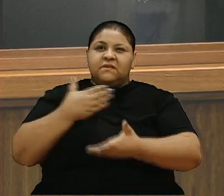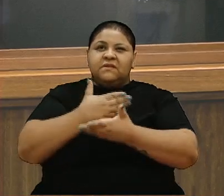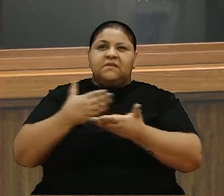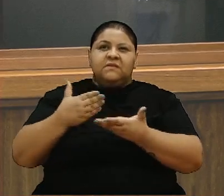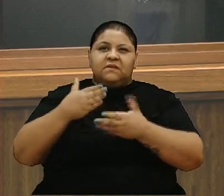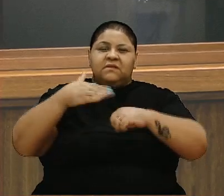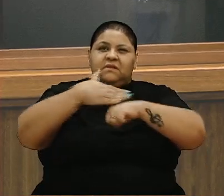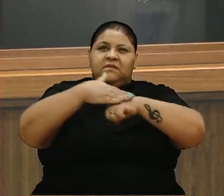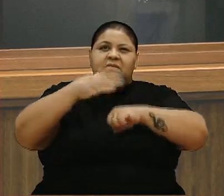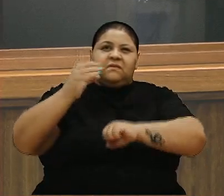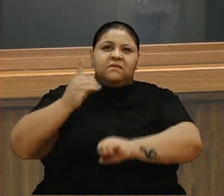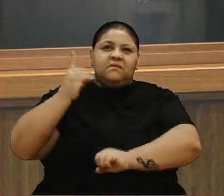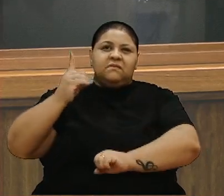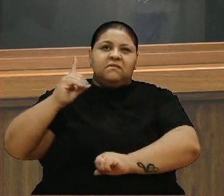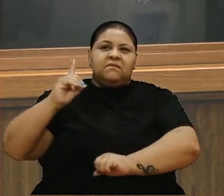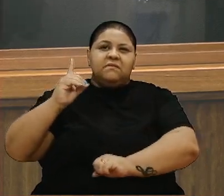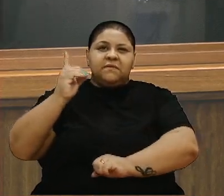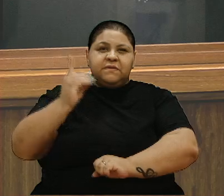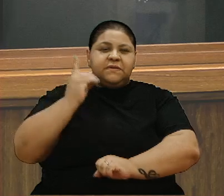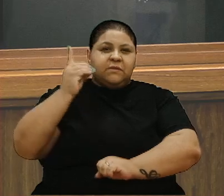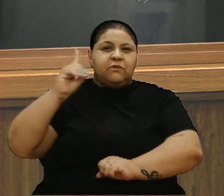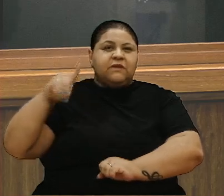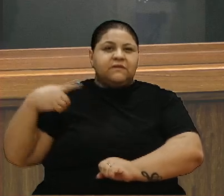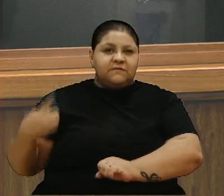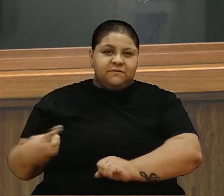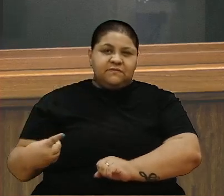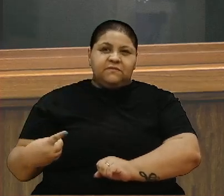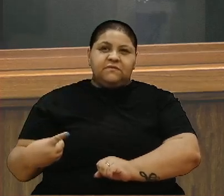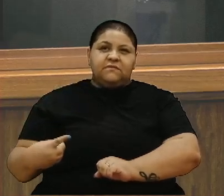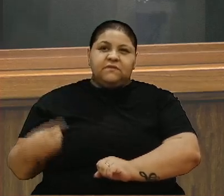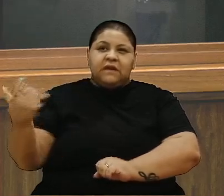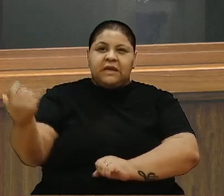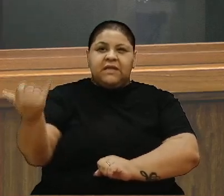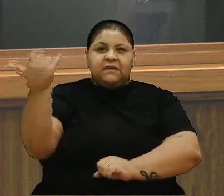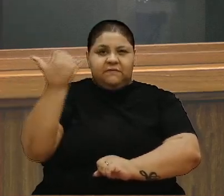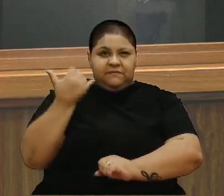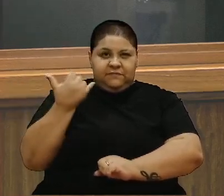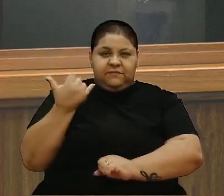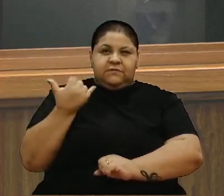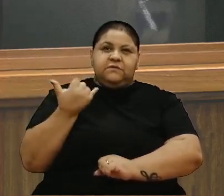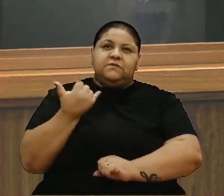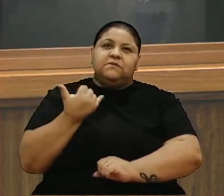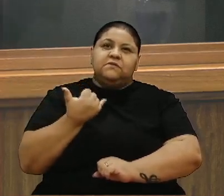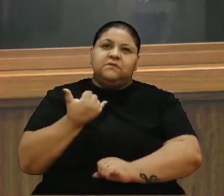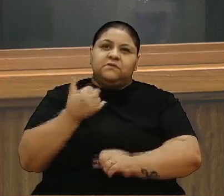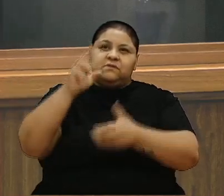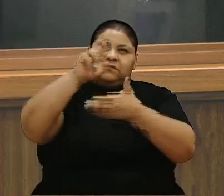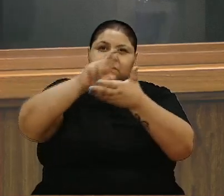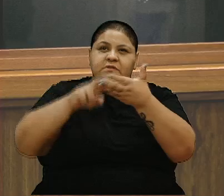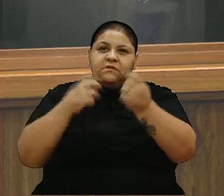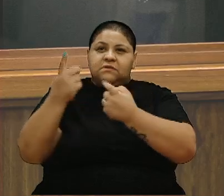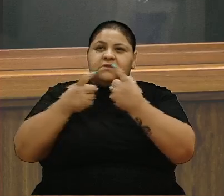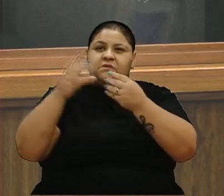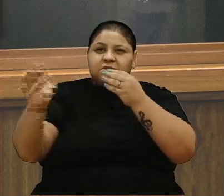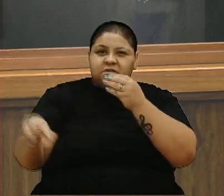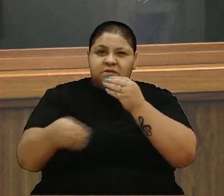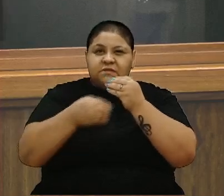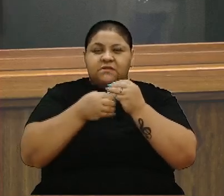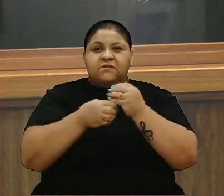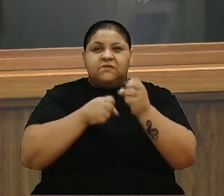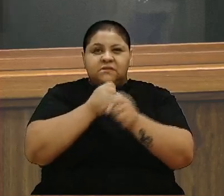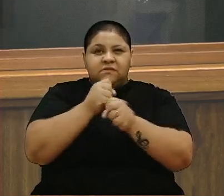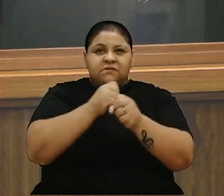deputada federal Denise Pessoa, que ela nos passou o relatório de algumas emendas que foram no ano